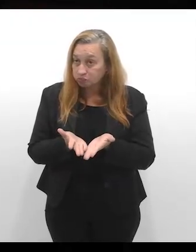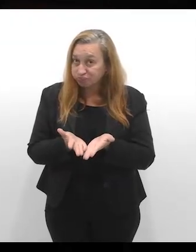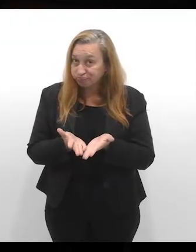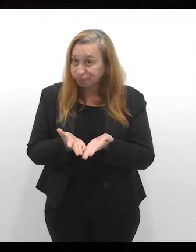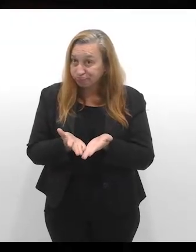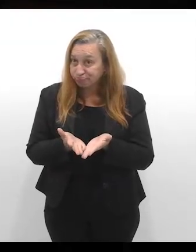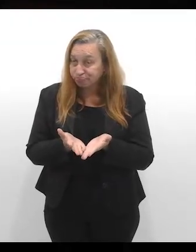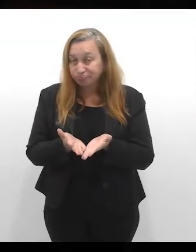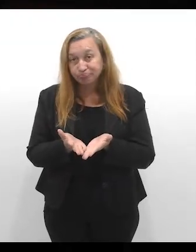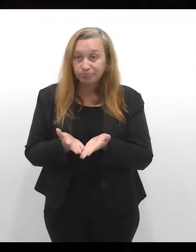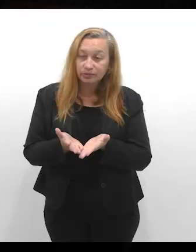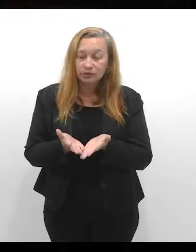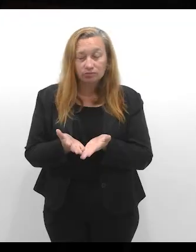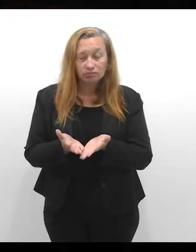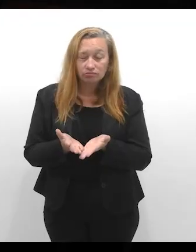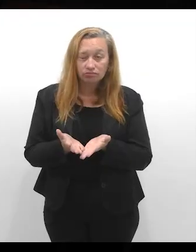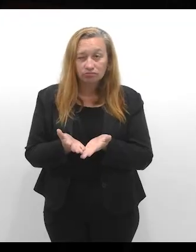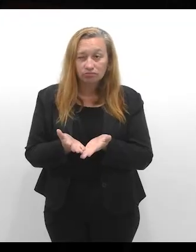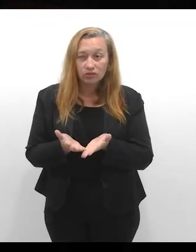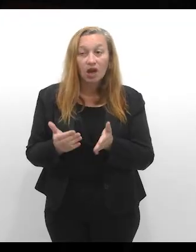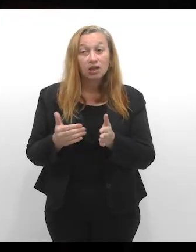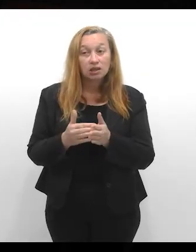agora, a gente não teve